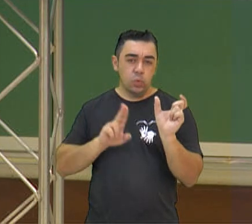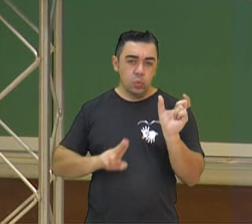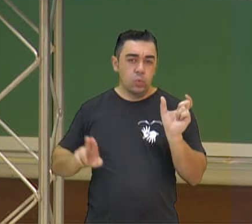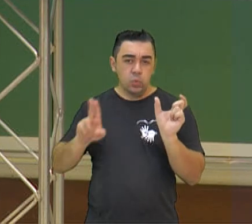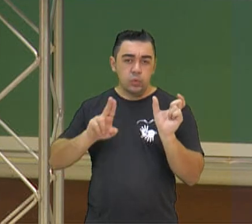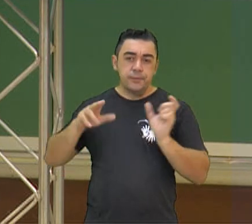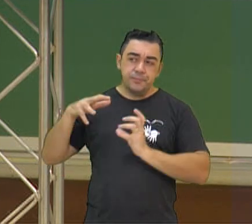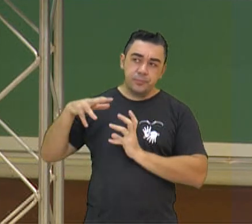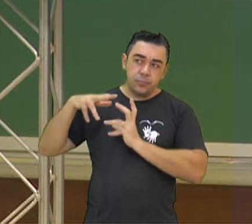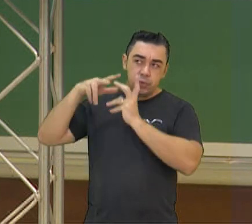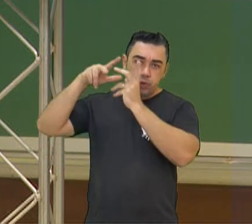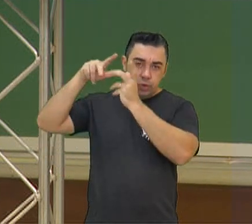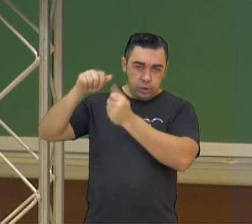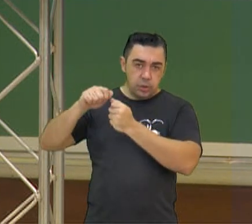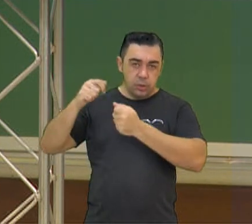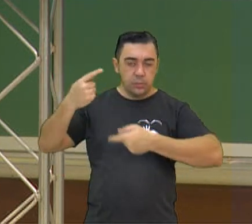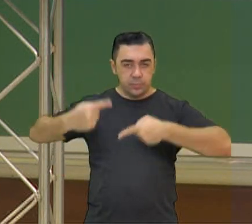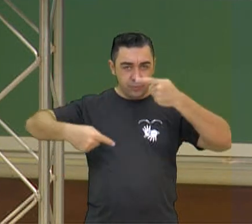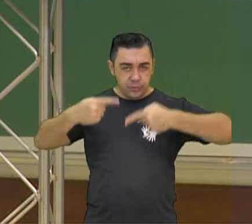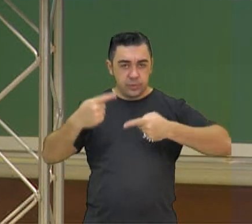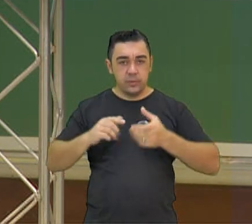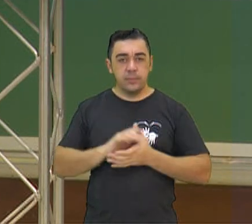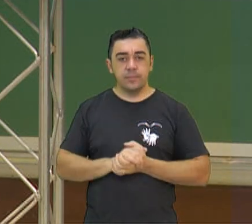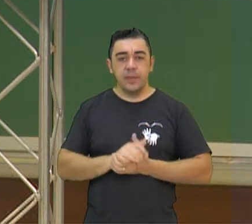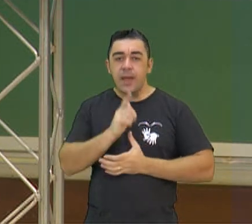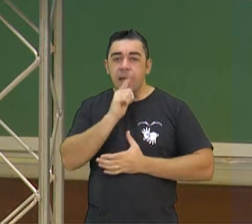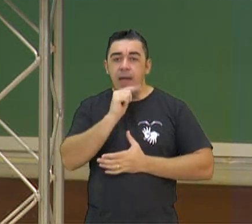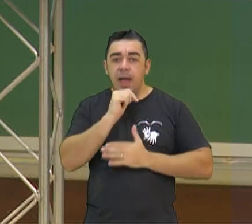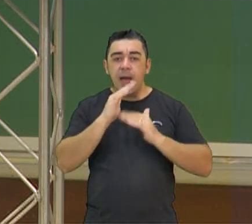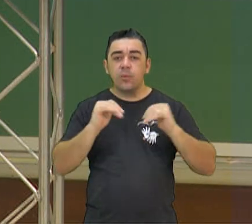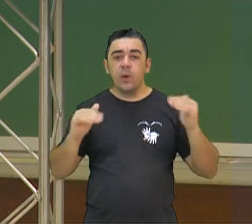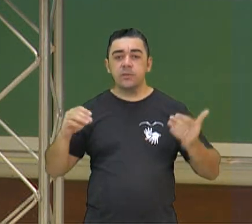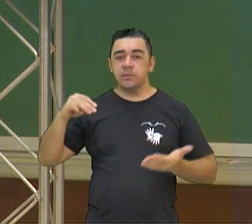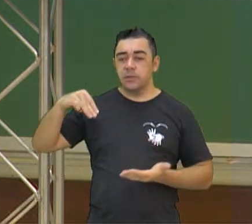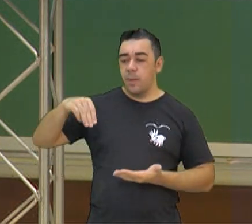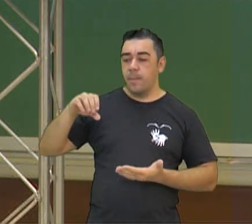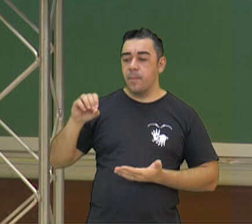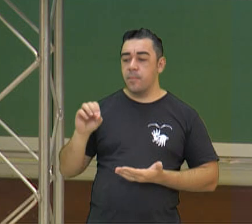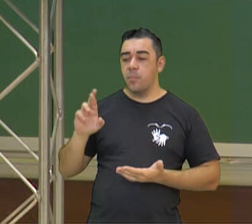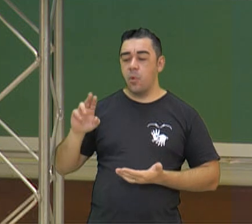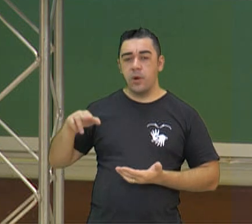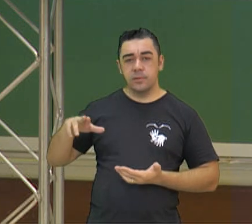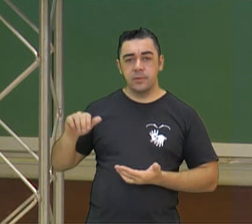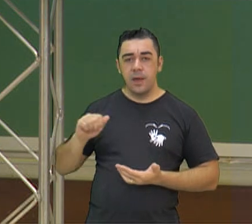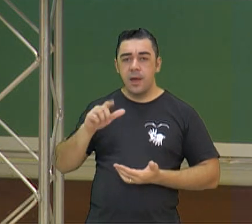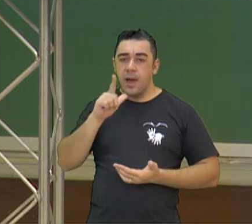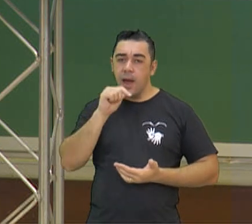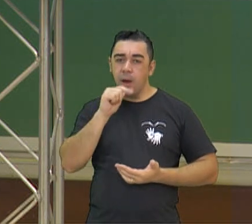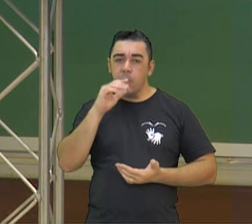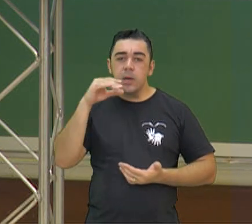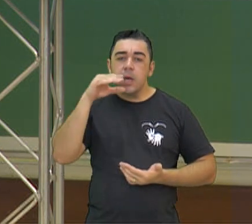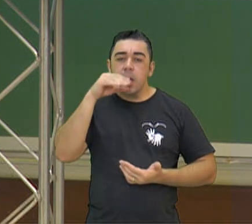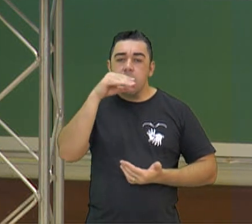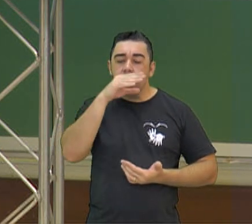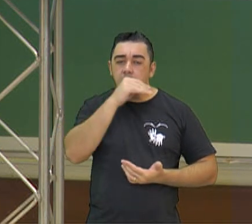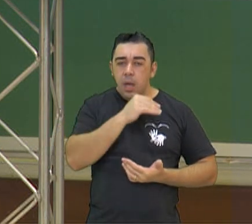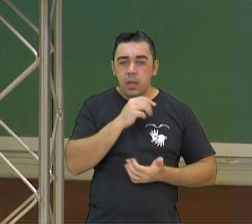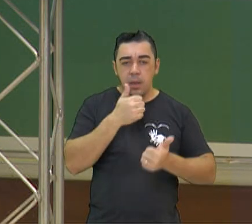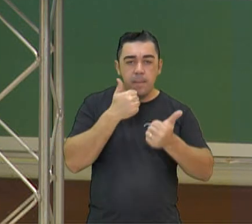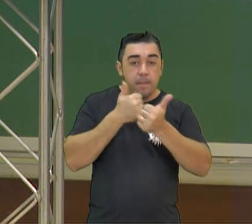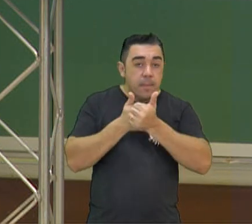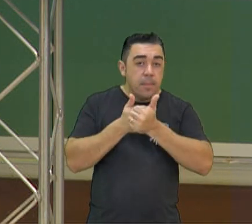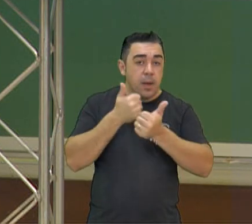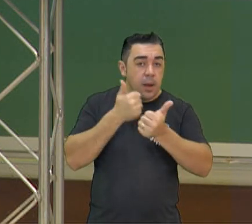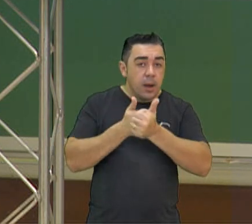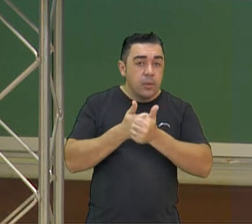internacional, na geopolítica internacional, para as águas mornas da Rússia. A